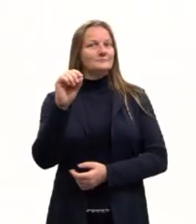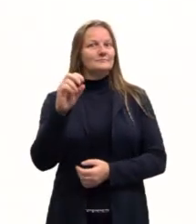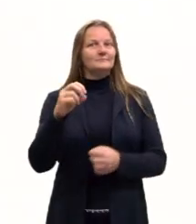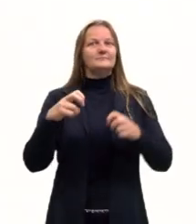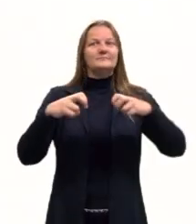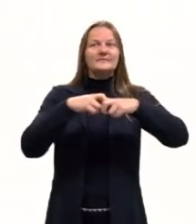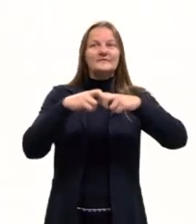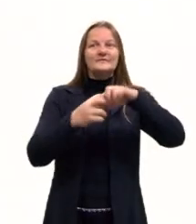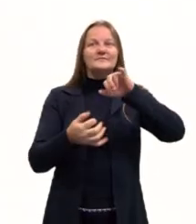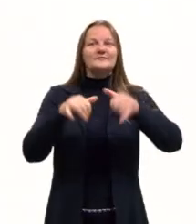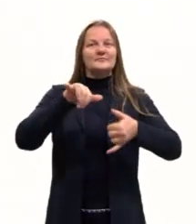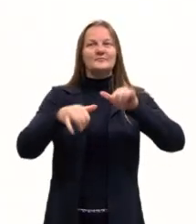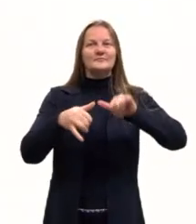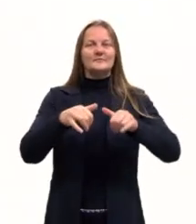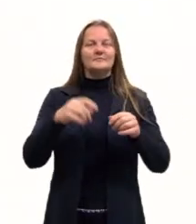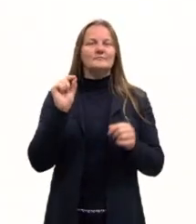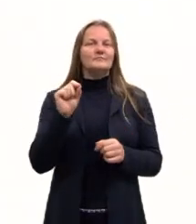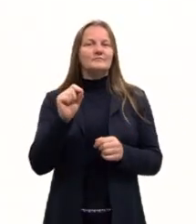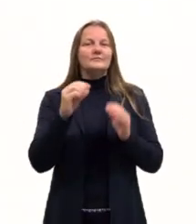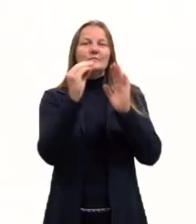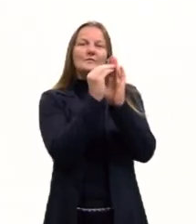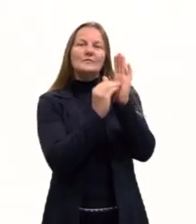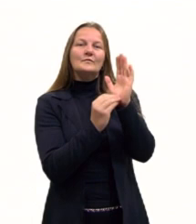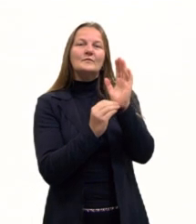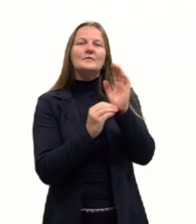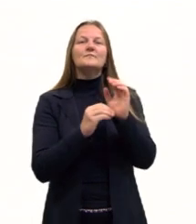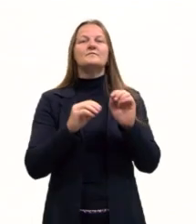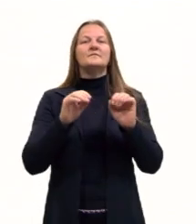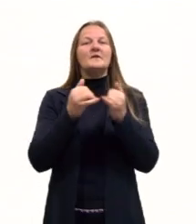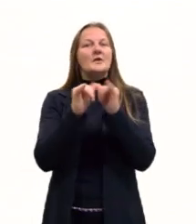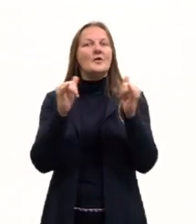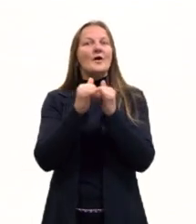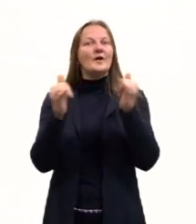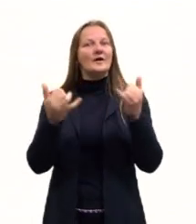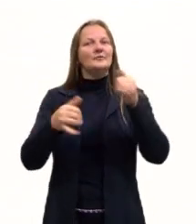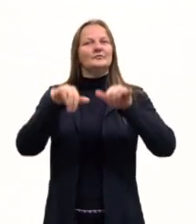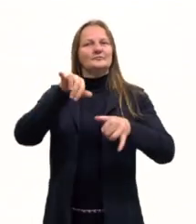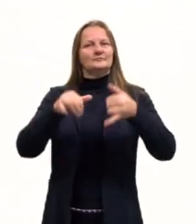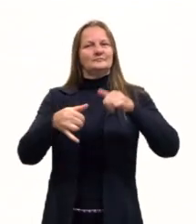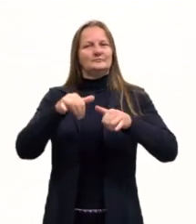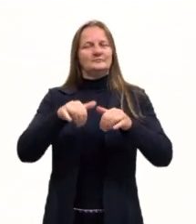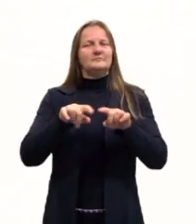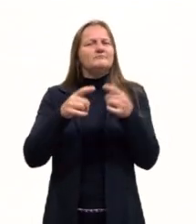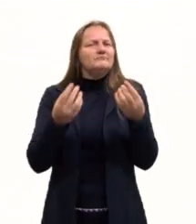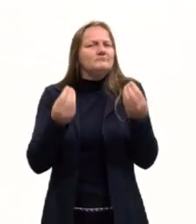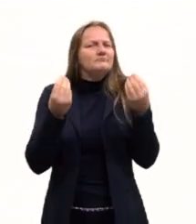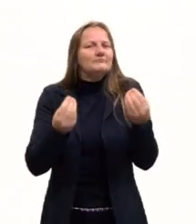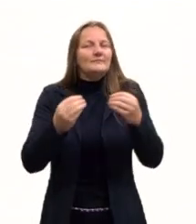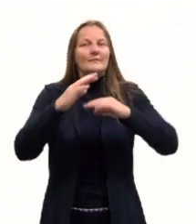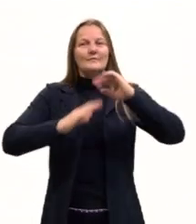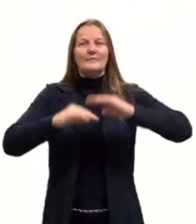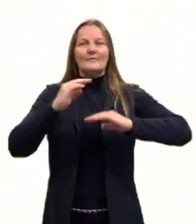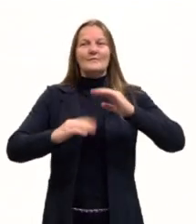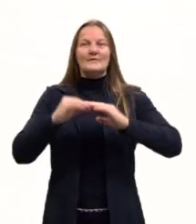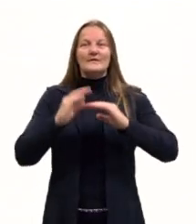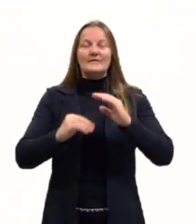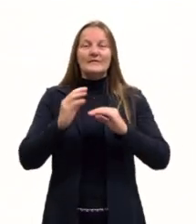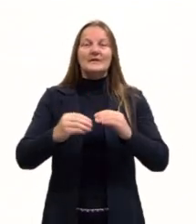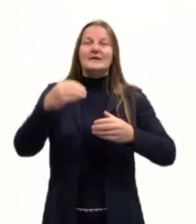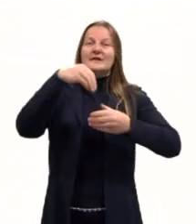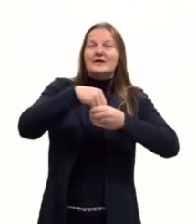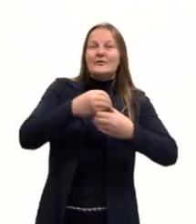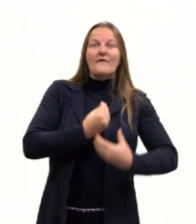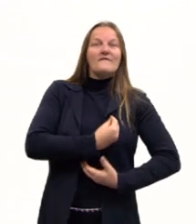físico-química e vamos entrar no conteúdo de eletroquímica bom mas como aplicar a eletroquímica do